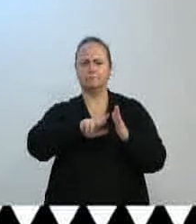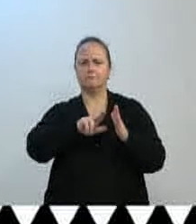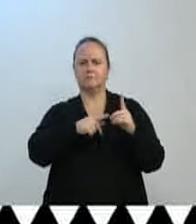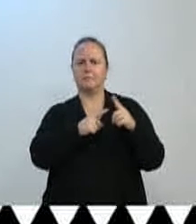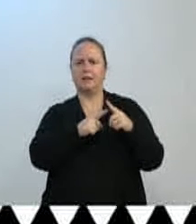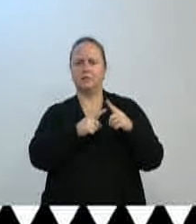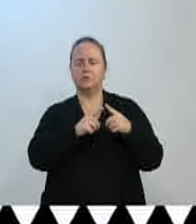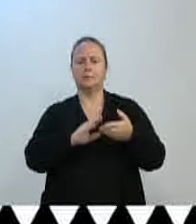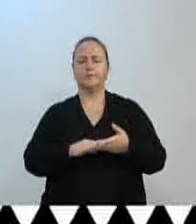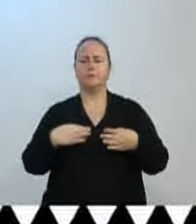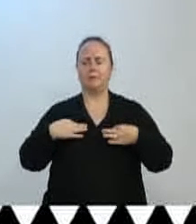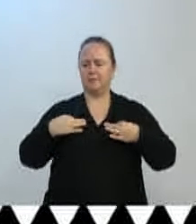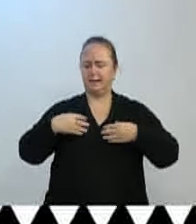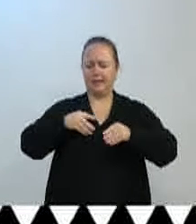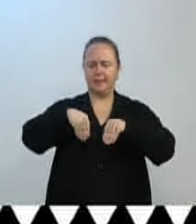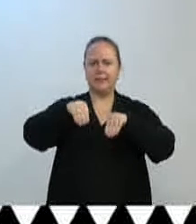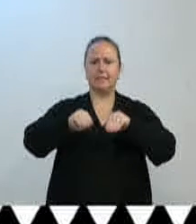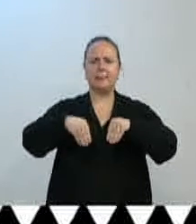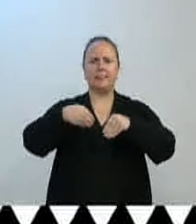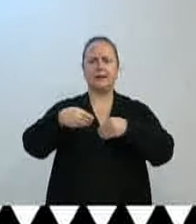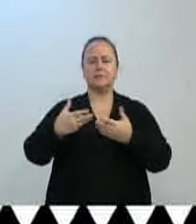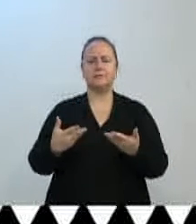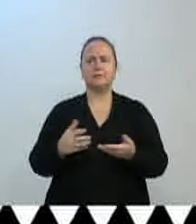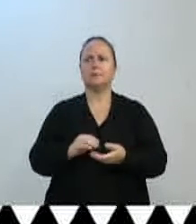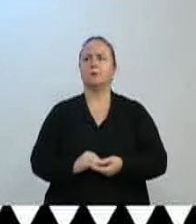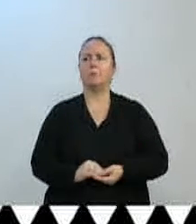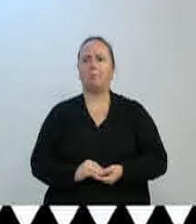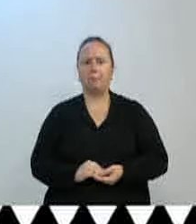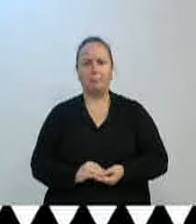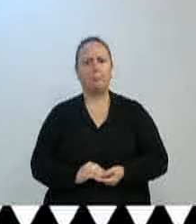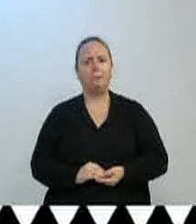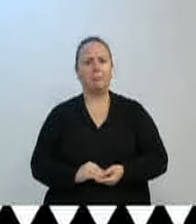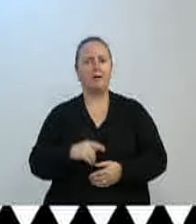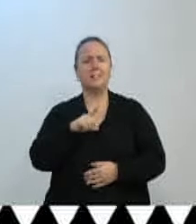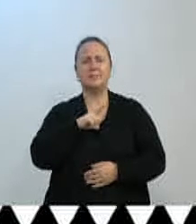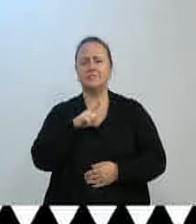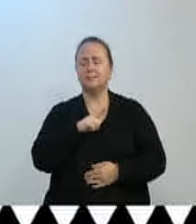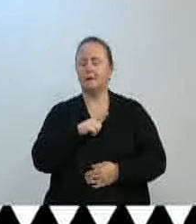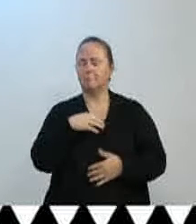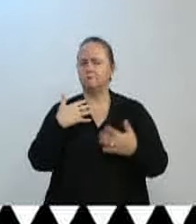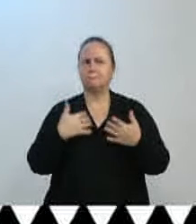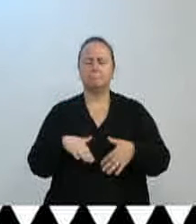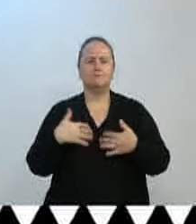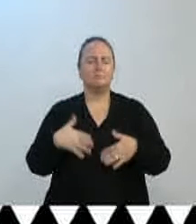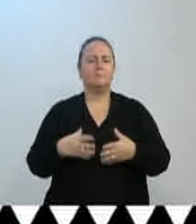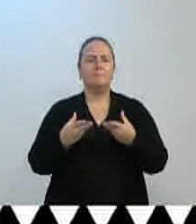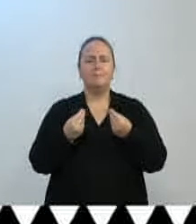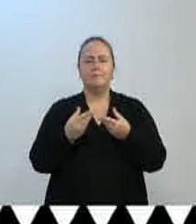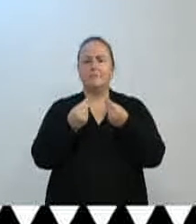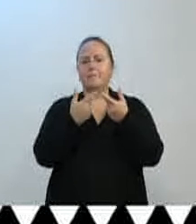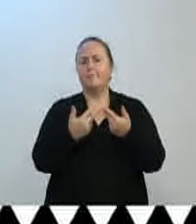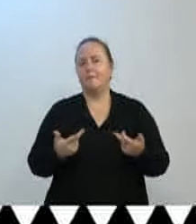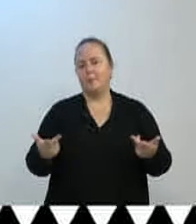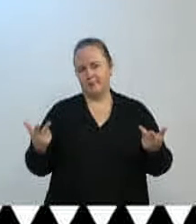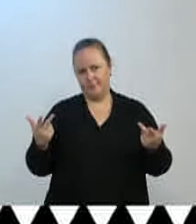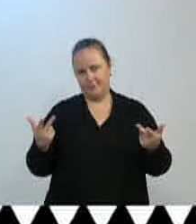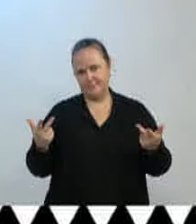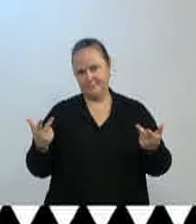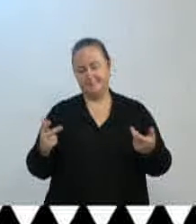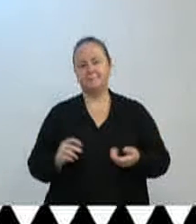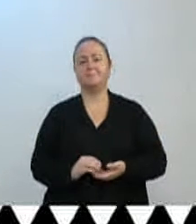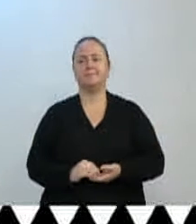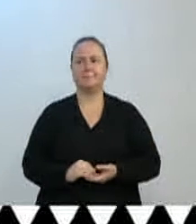vendia tecidos. Então, assim, era uma coisa doida. E também